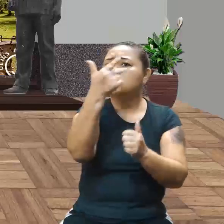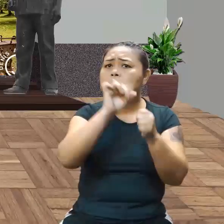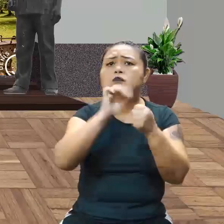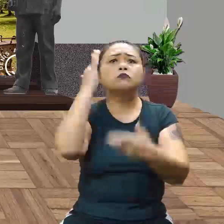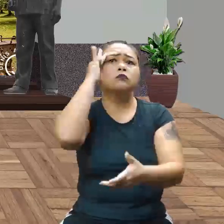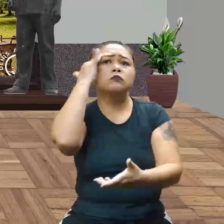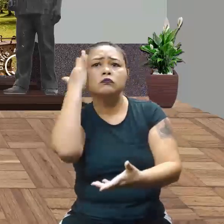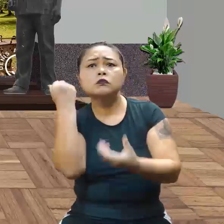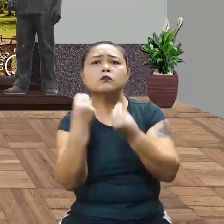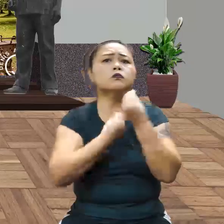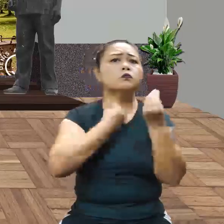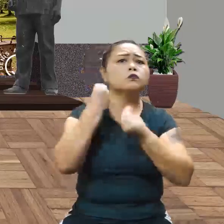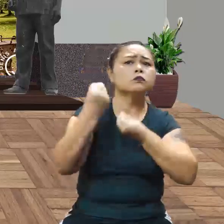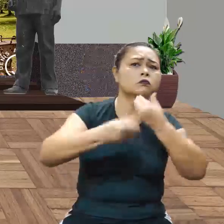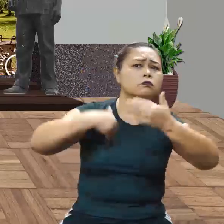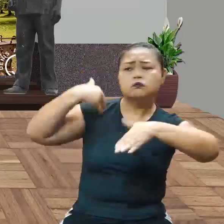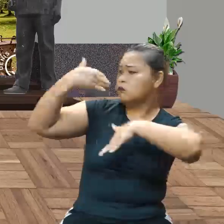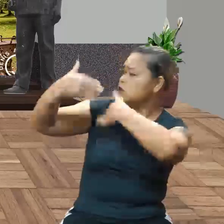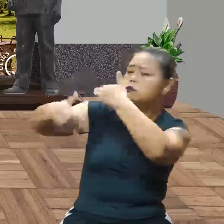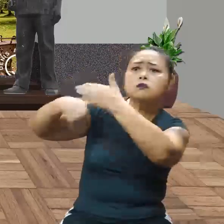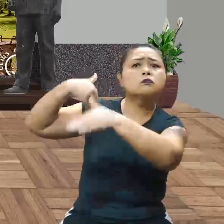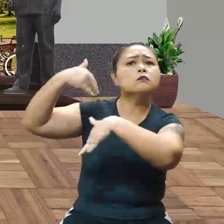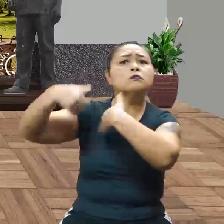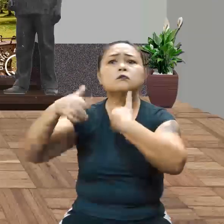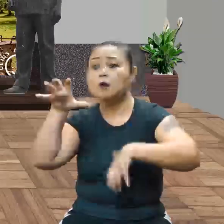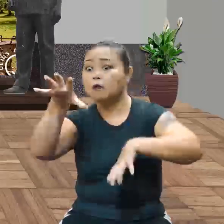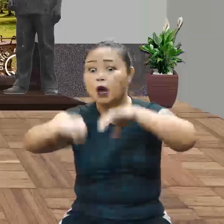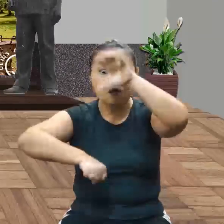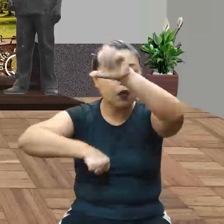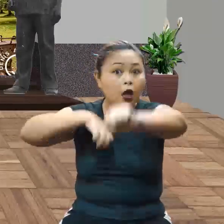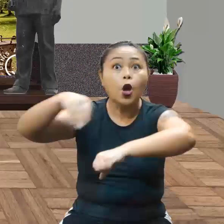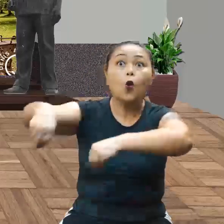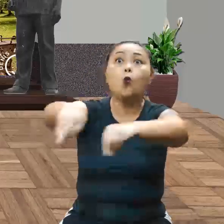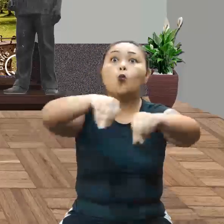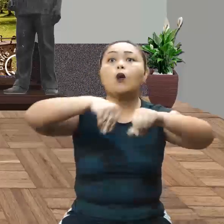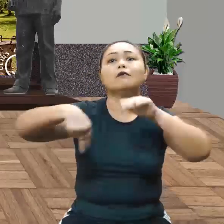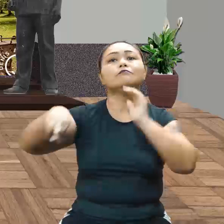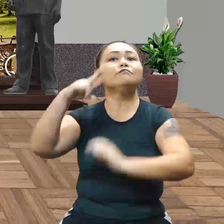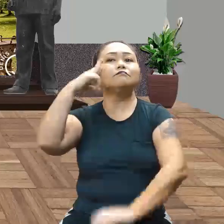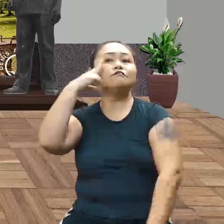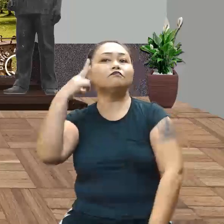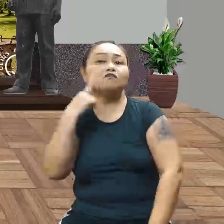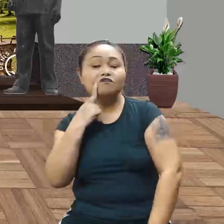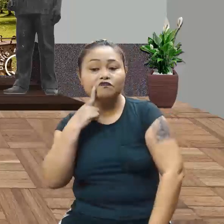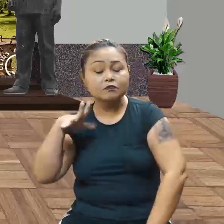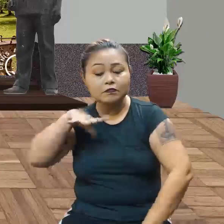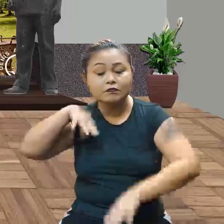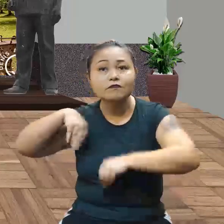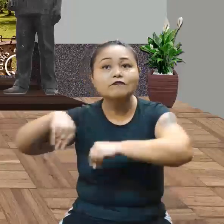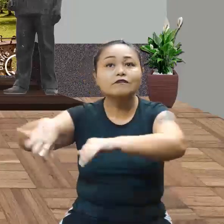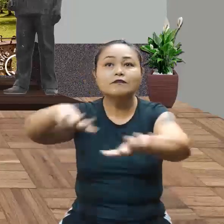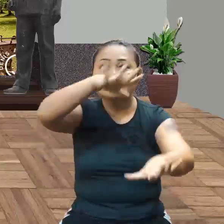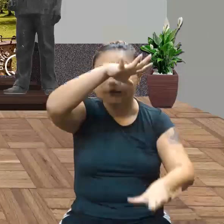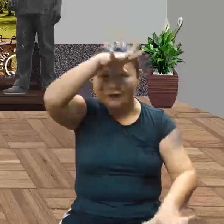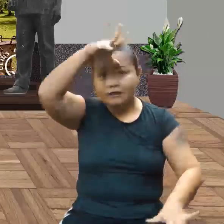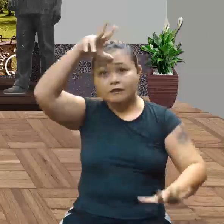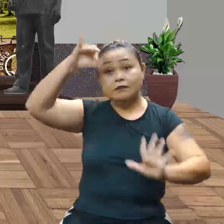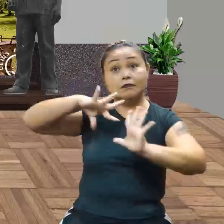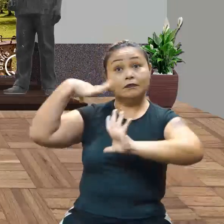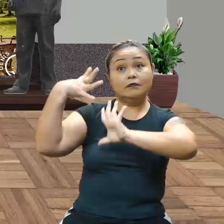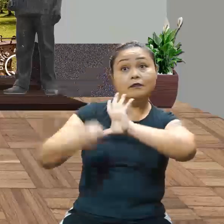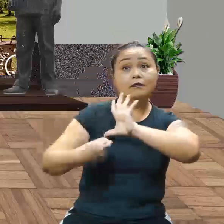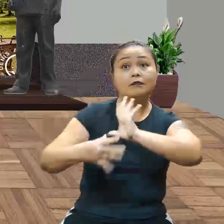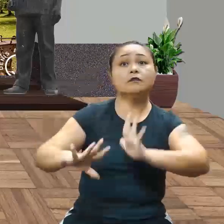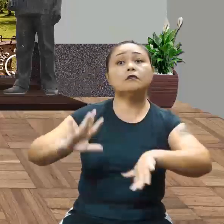pouco a unidade 1, como é que se dá esse processo de ocupação de Rondônia, ocupação da Amazônia.